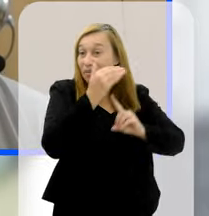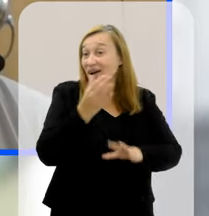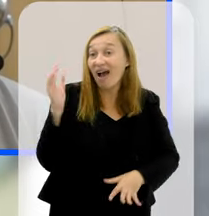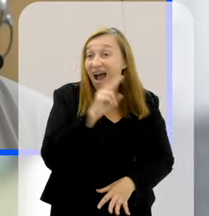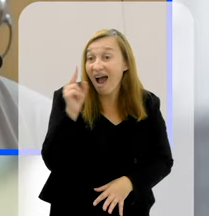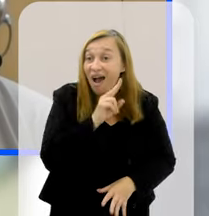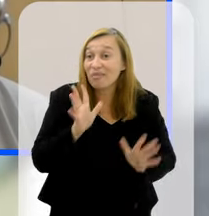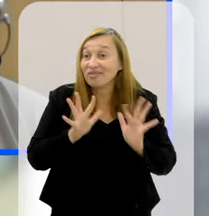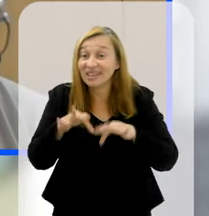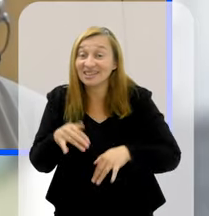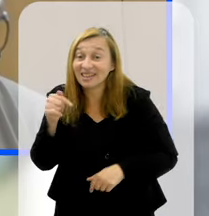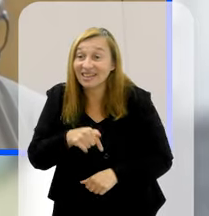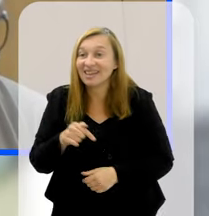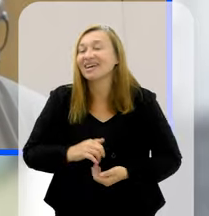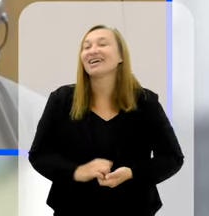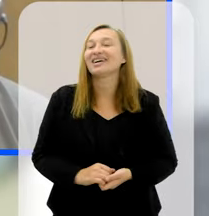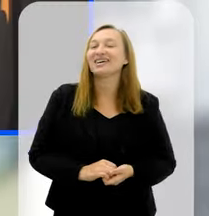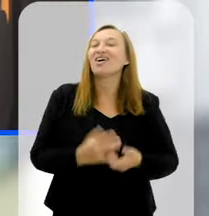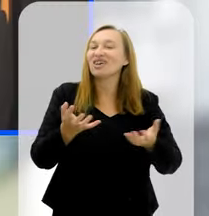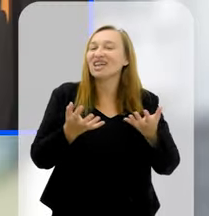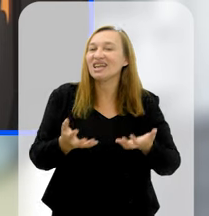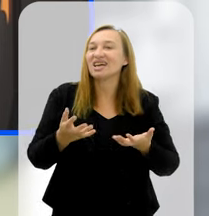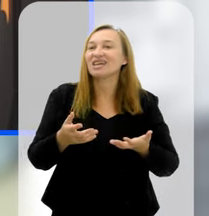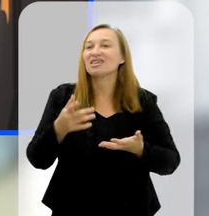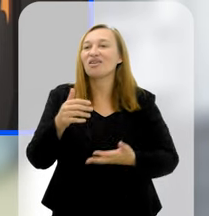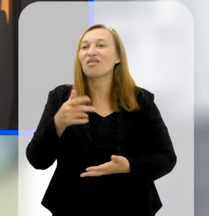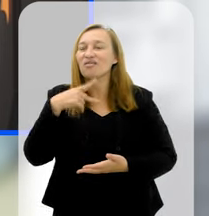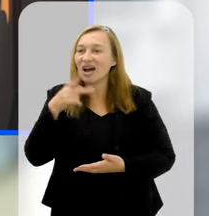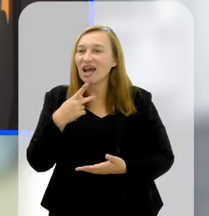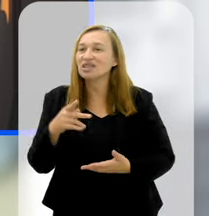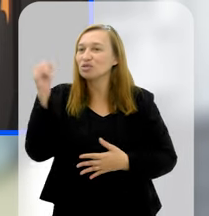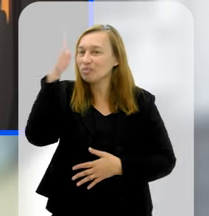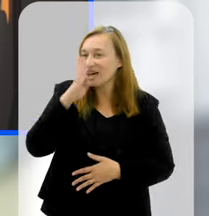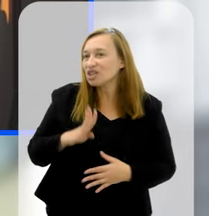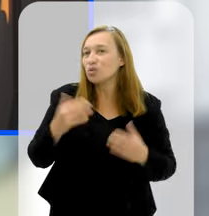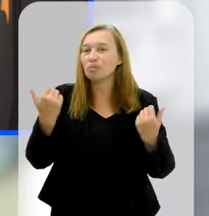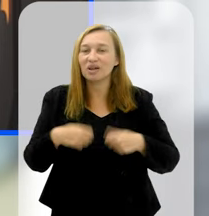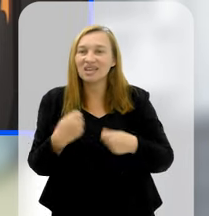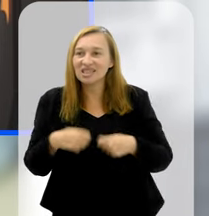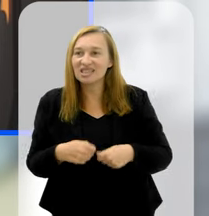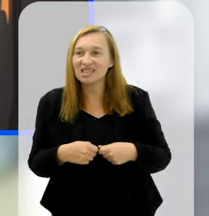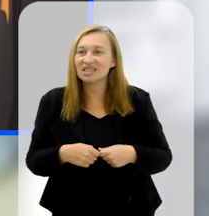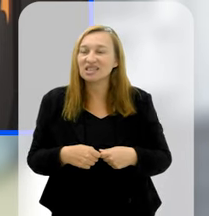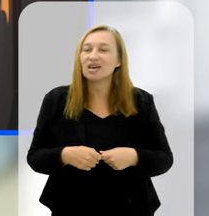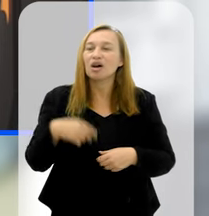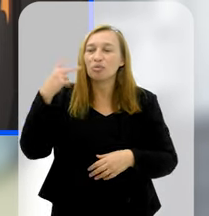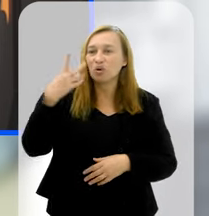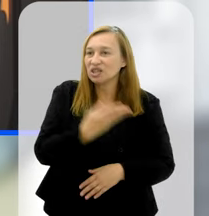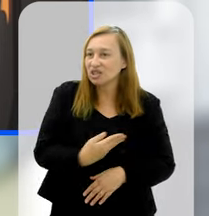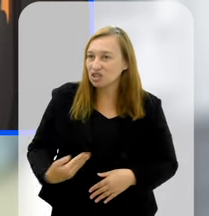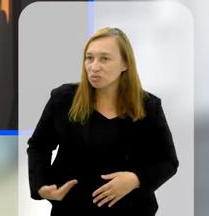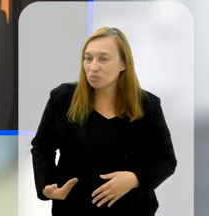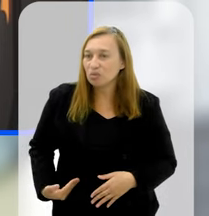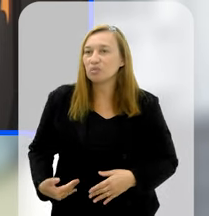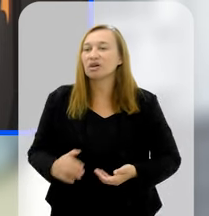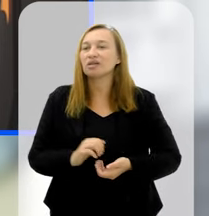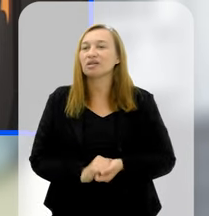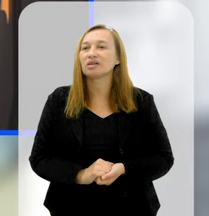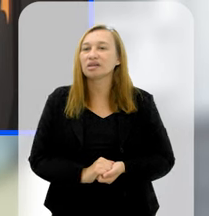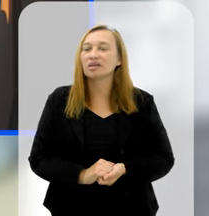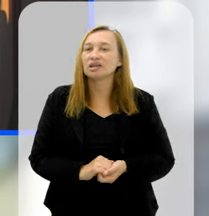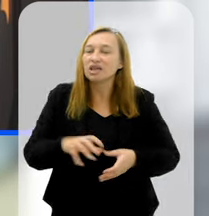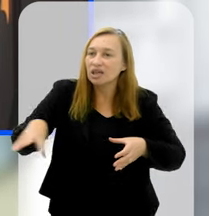Desembargadora, rapidamente, para a gente encerrar aqui, eu queria que a senhora dissesse se o Brasil precisa ainda de políticas